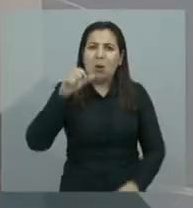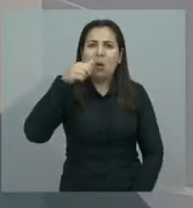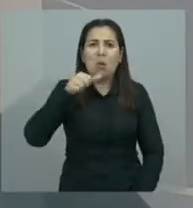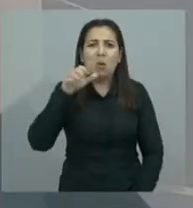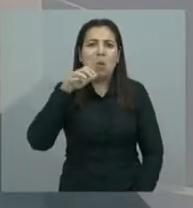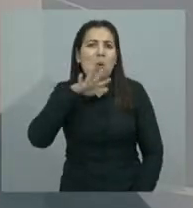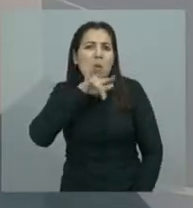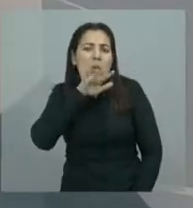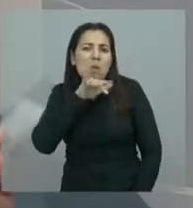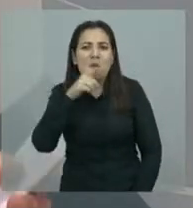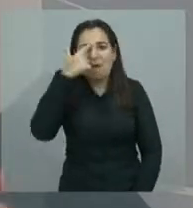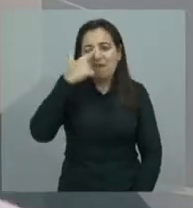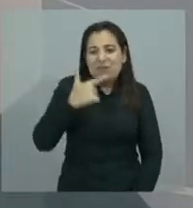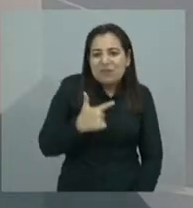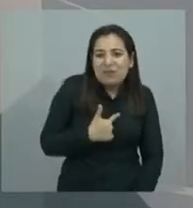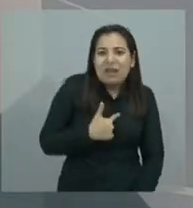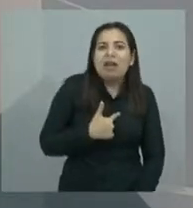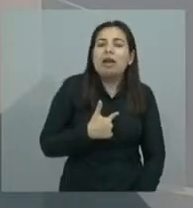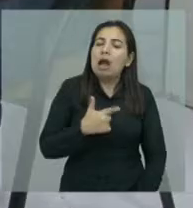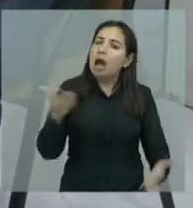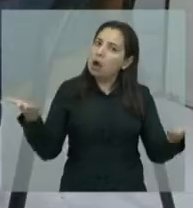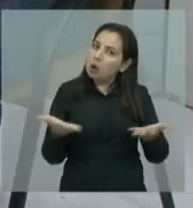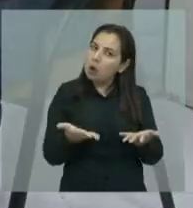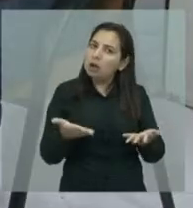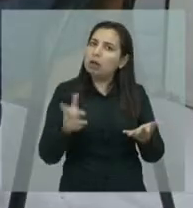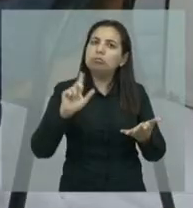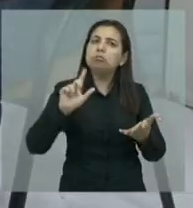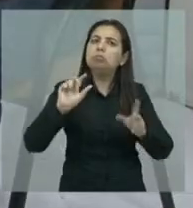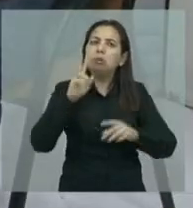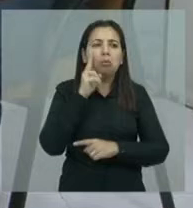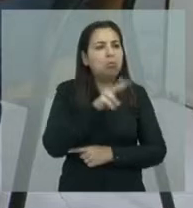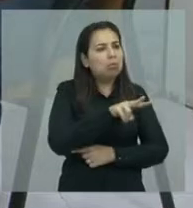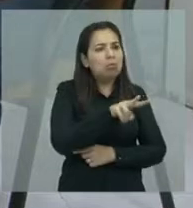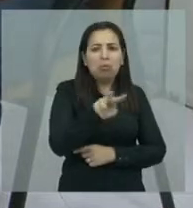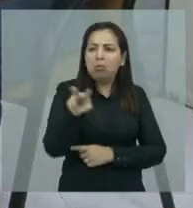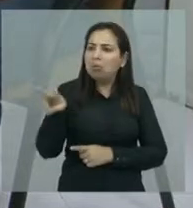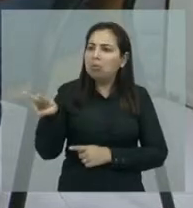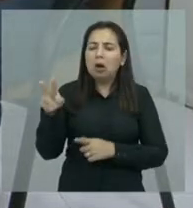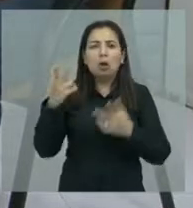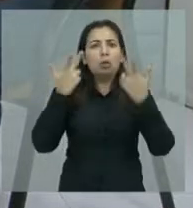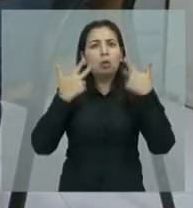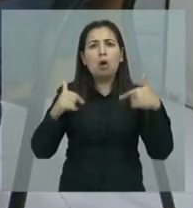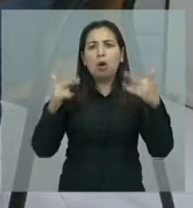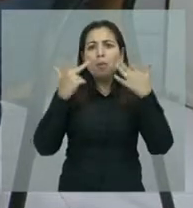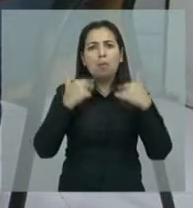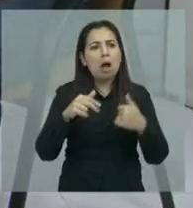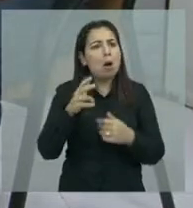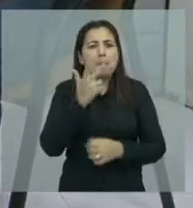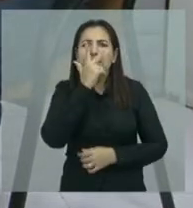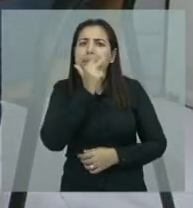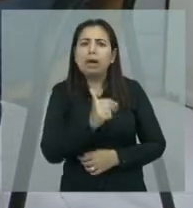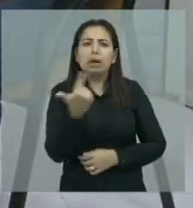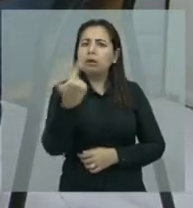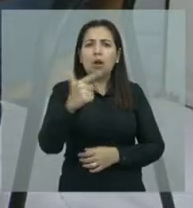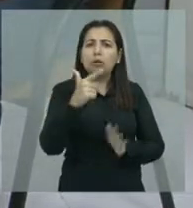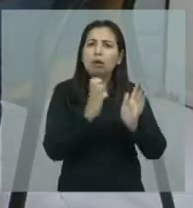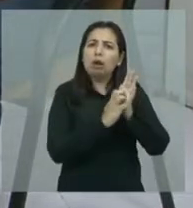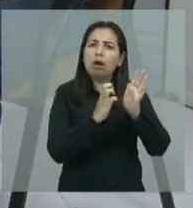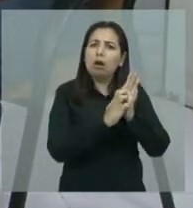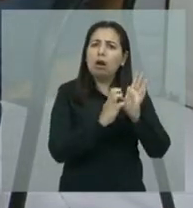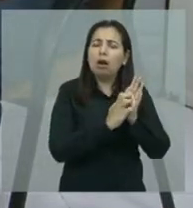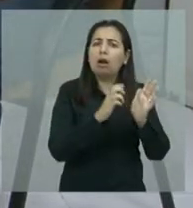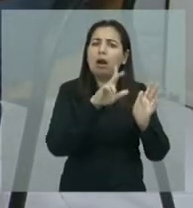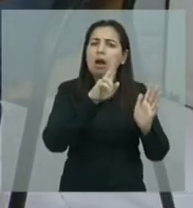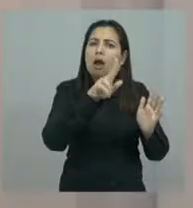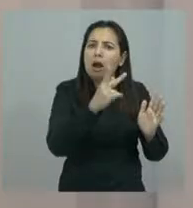aí, felizmente, foi com a medicação que acabou, Foi a evolução da medicação que tirou aquela cara esquelética,